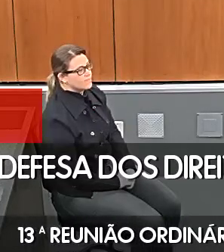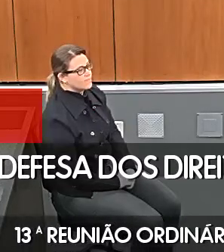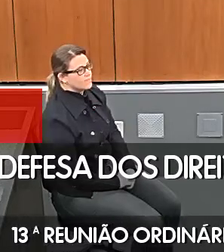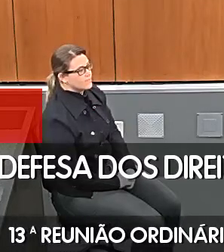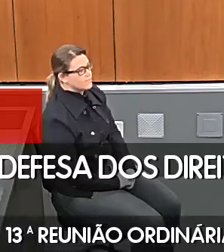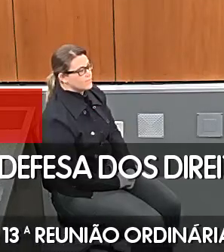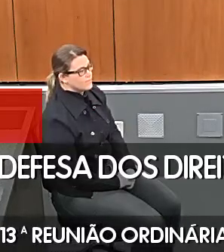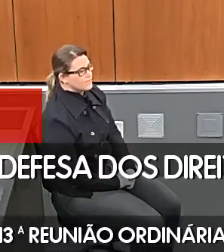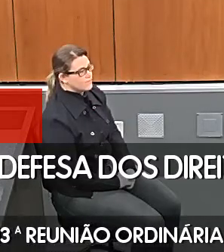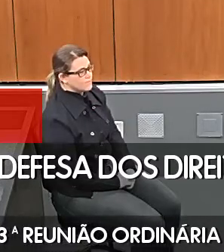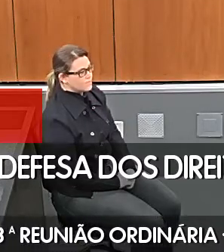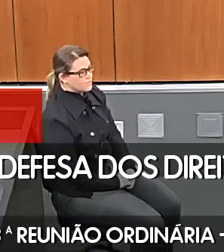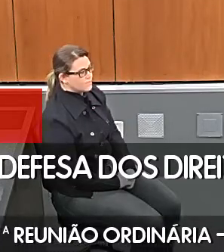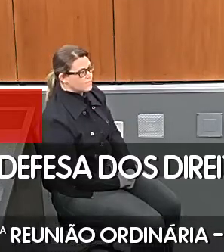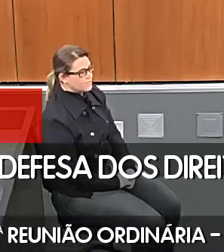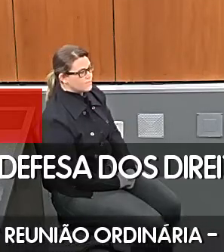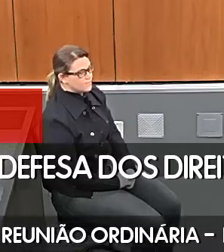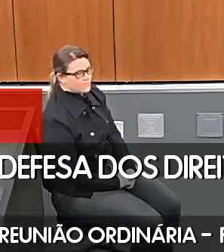Então, é isso.